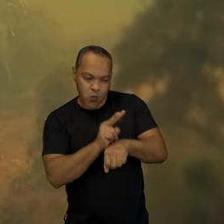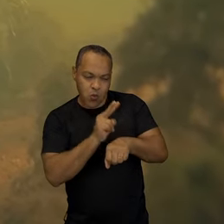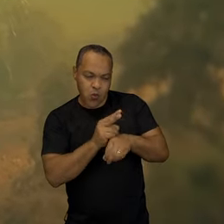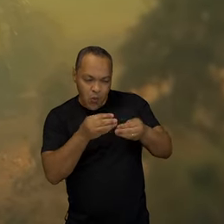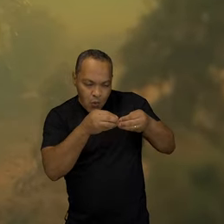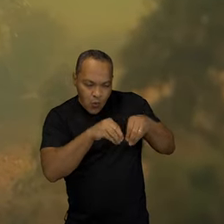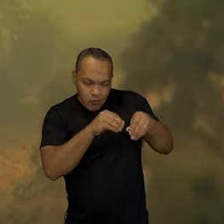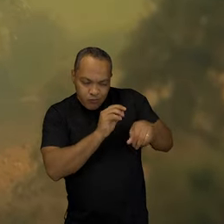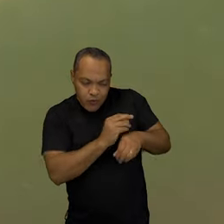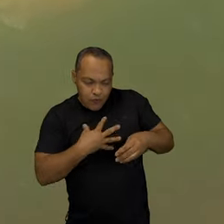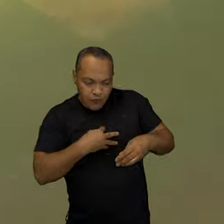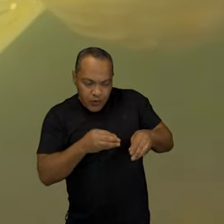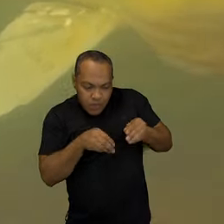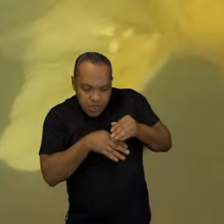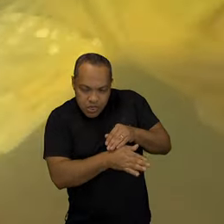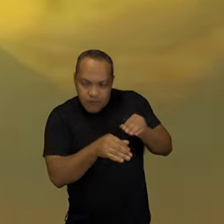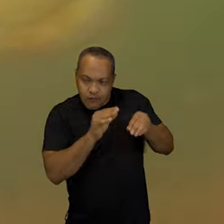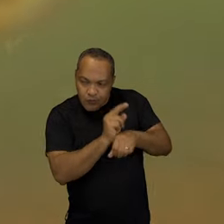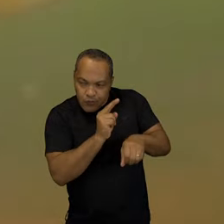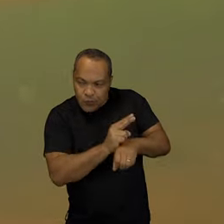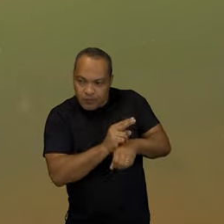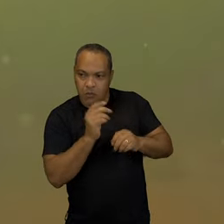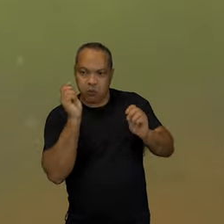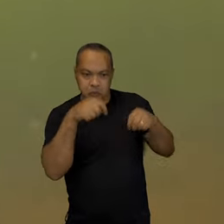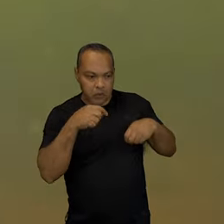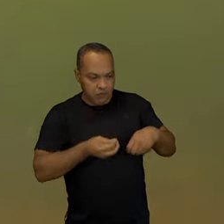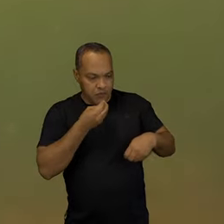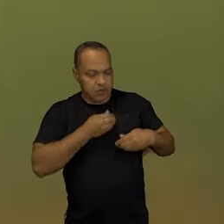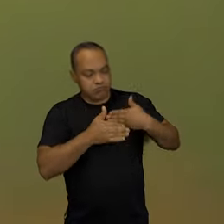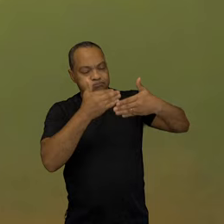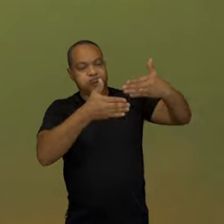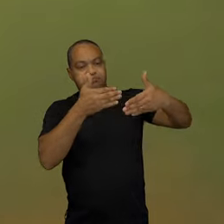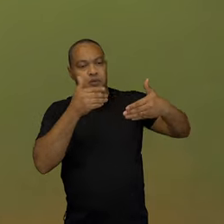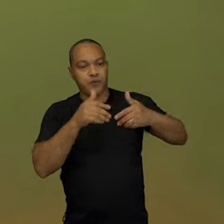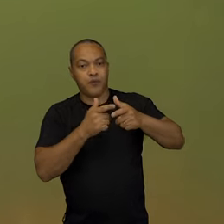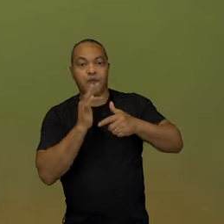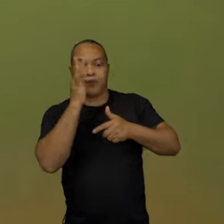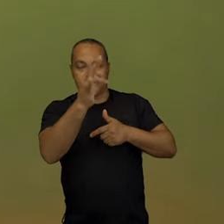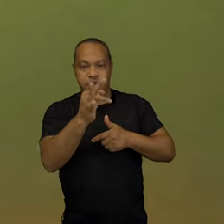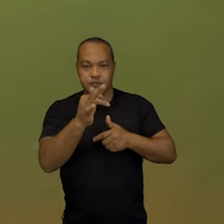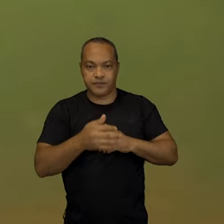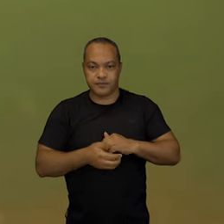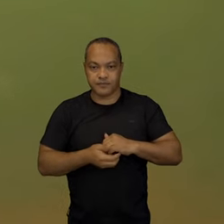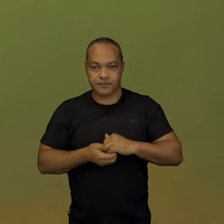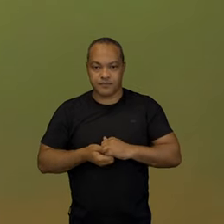e os filhotes para garantir a sobrevivência da futura geração.